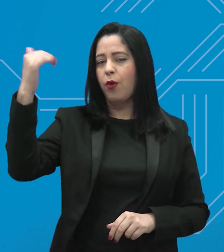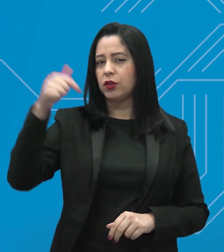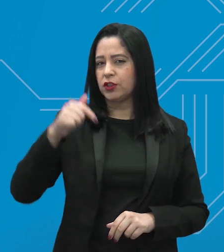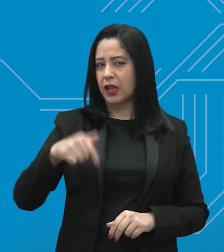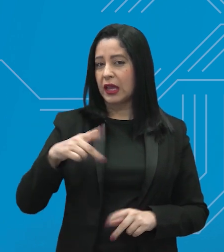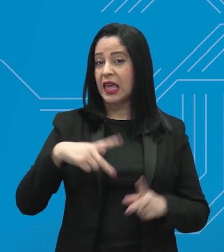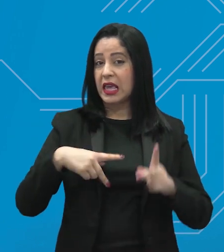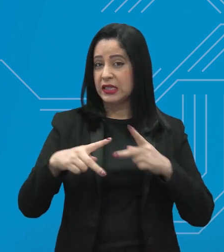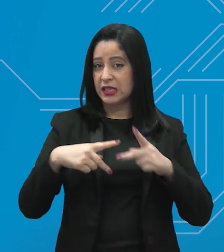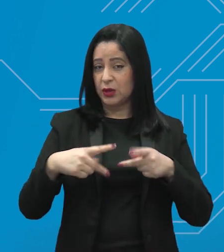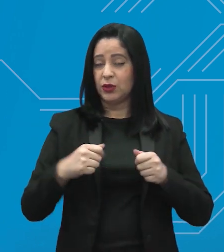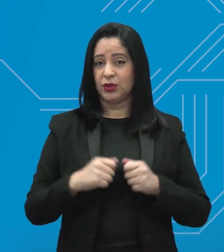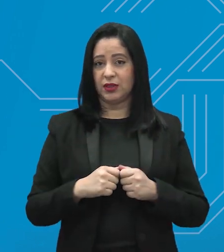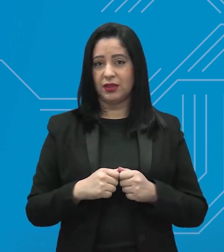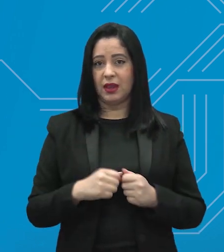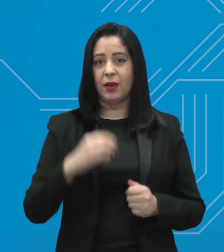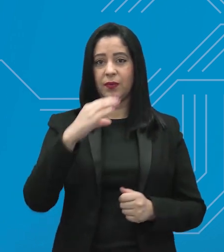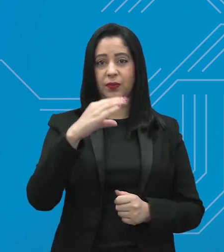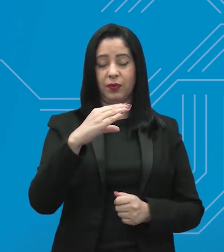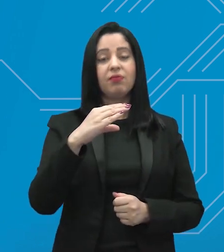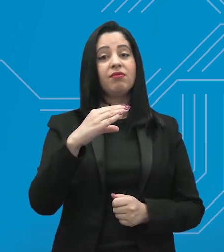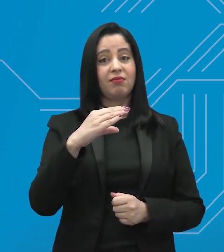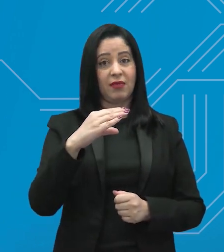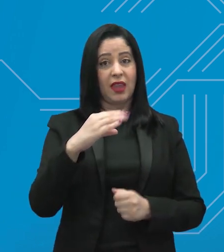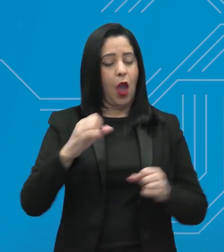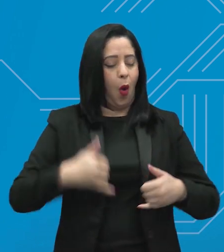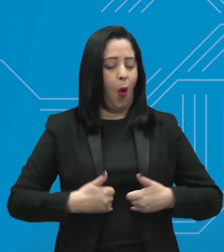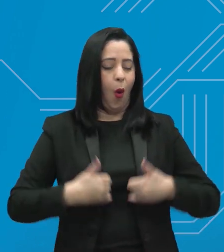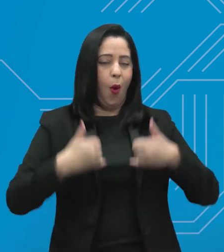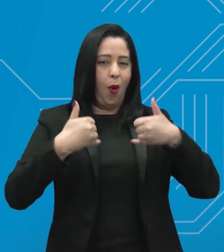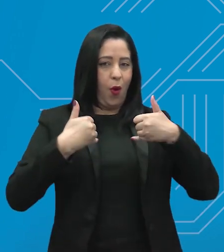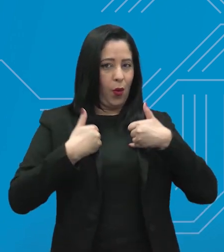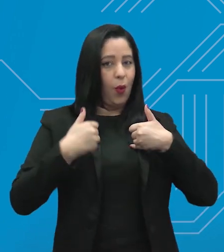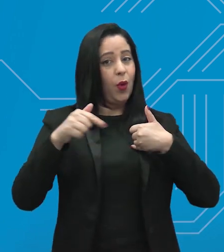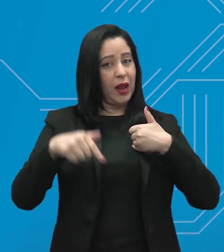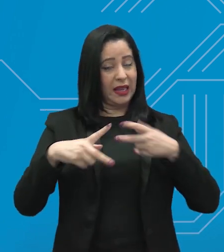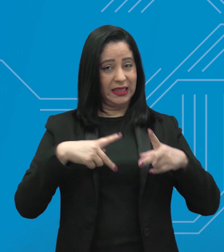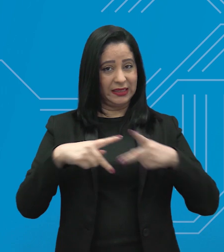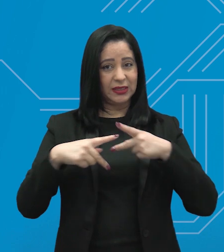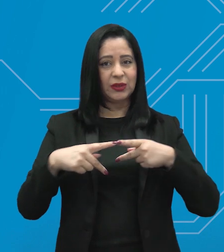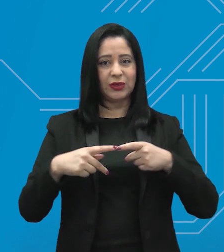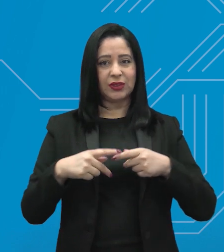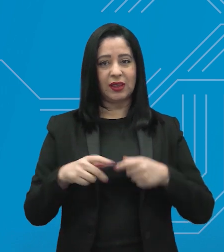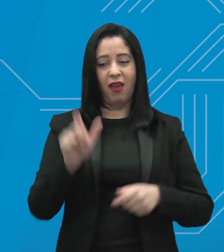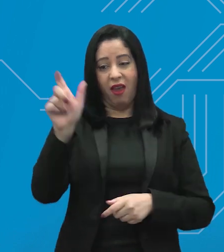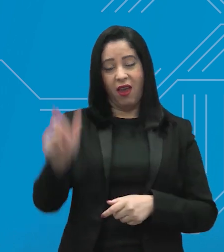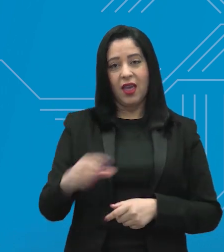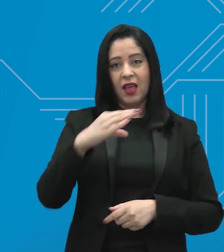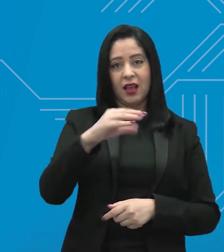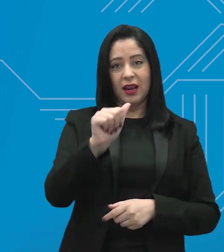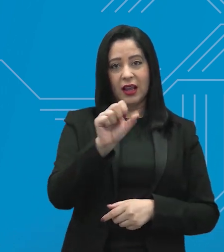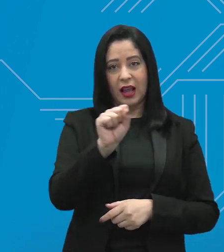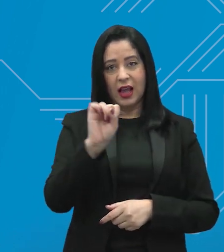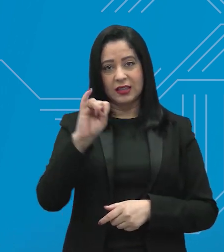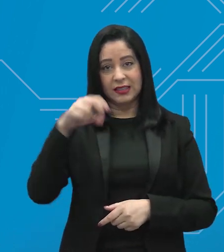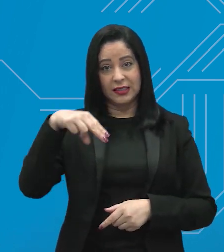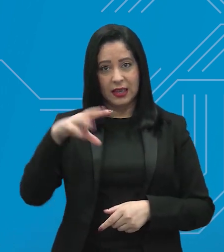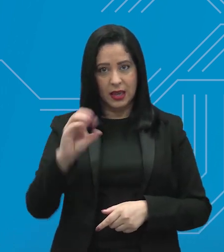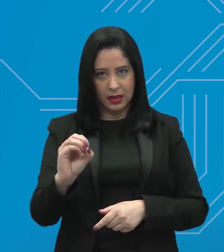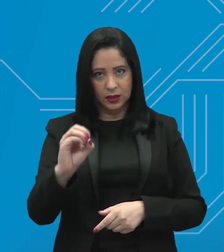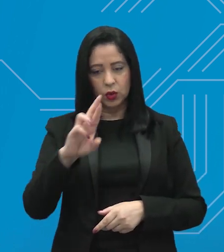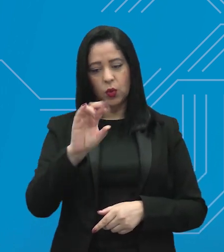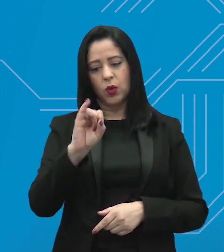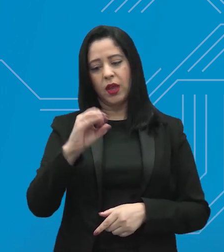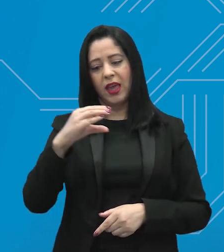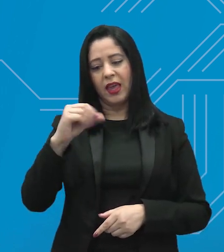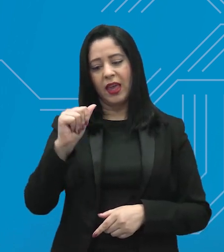literatura nacional nasceu em São José dos Campos e é motivo de orgulho para a cidade. Cassiano Ricardo foi um defensor